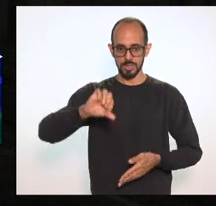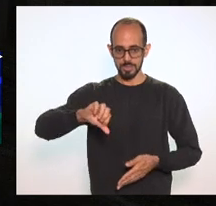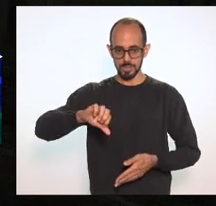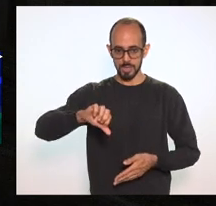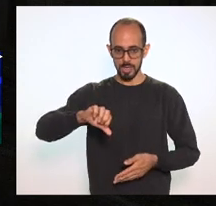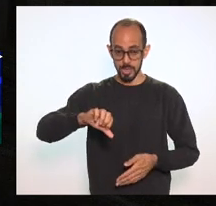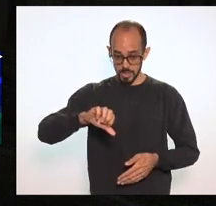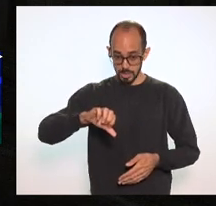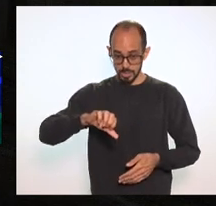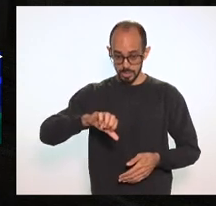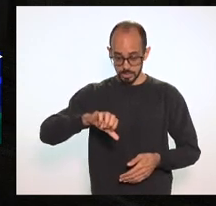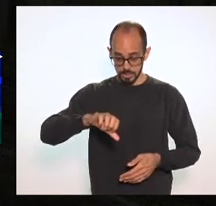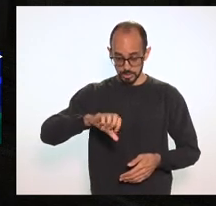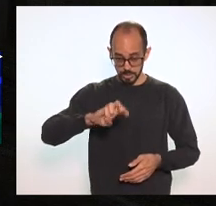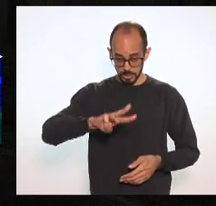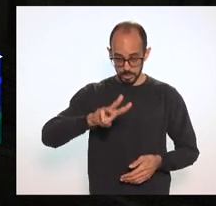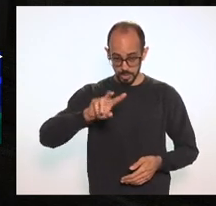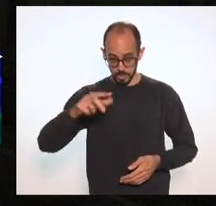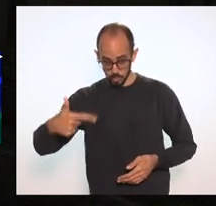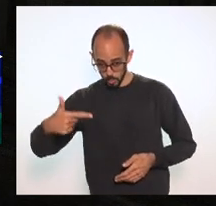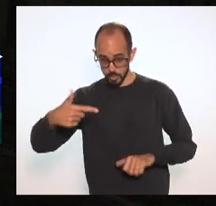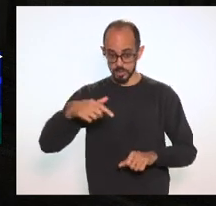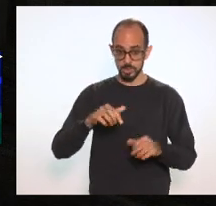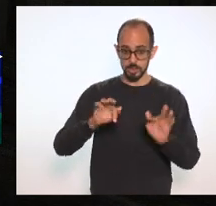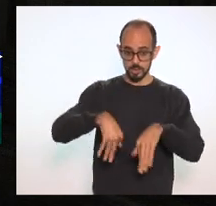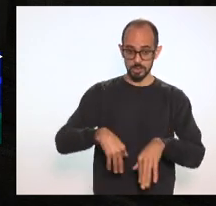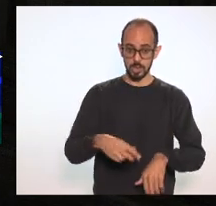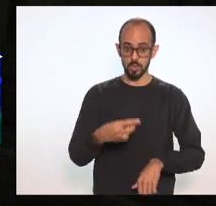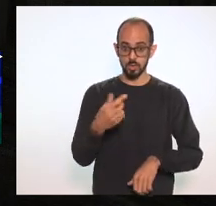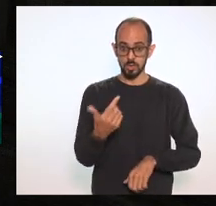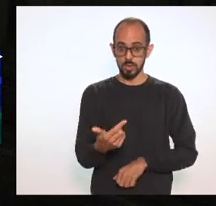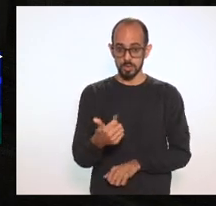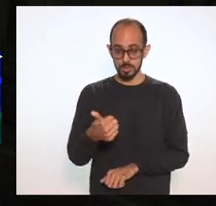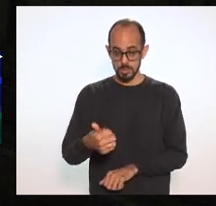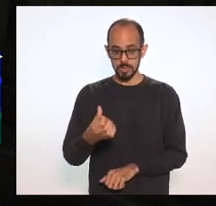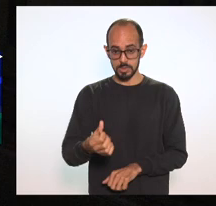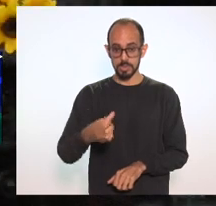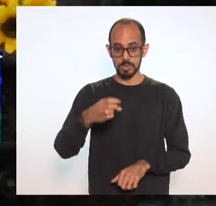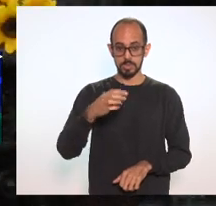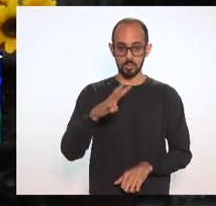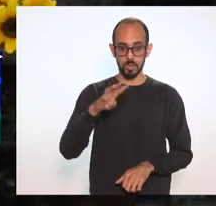16:32 encerrou seu 16:42